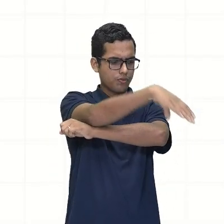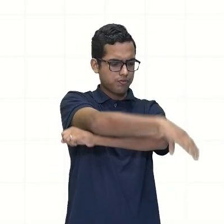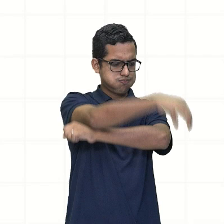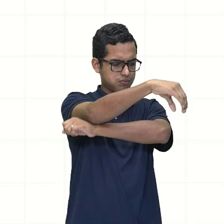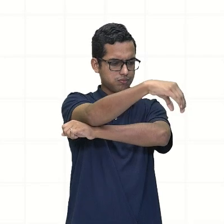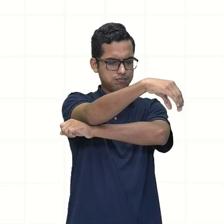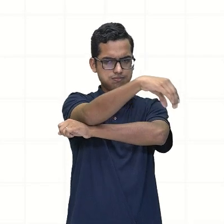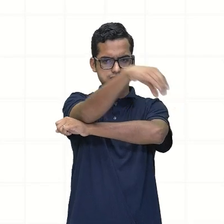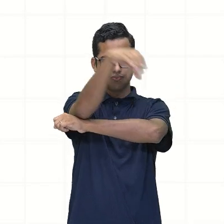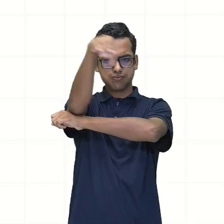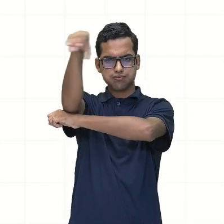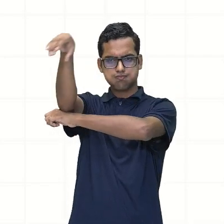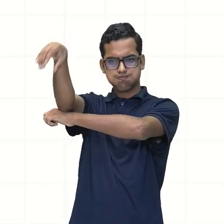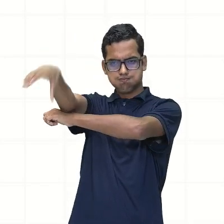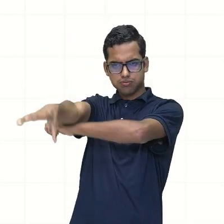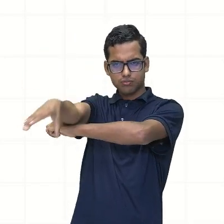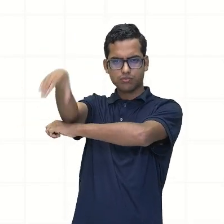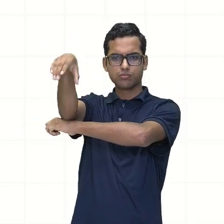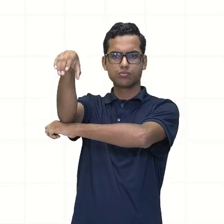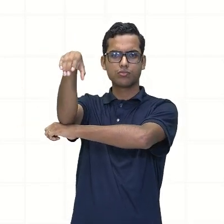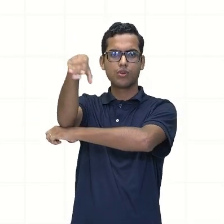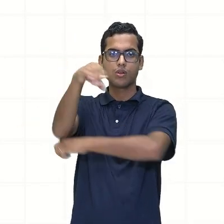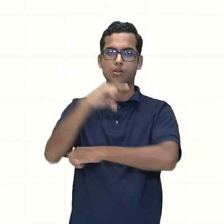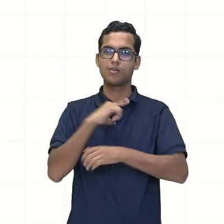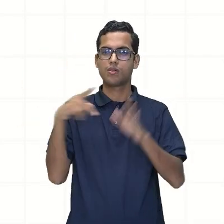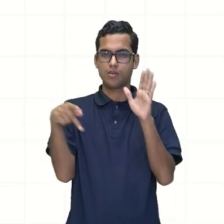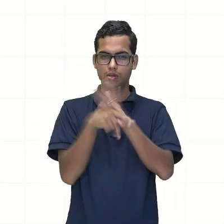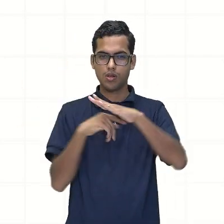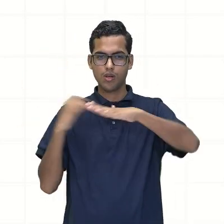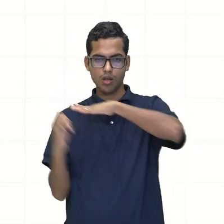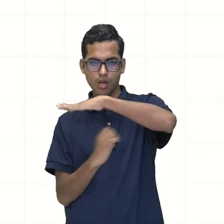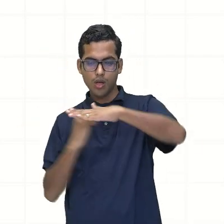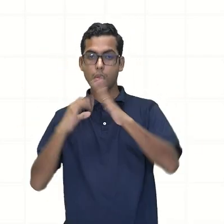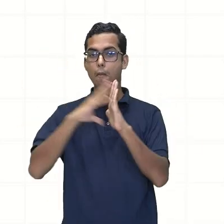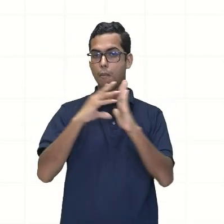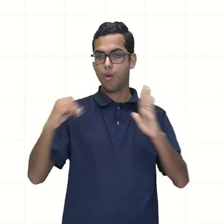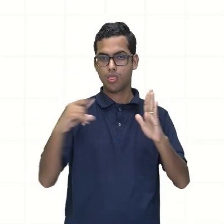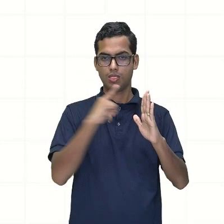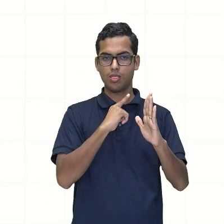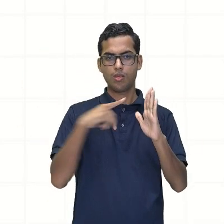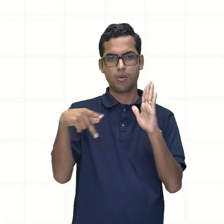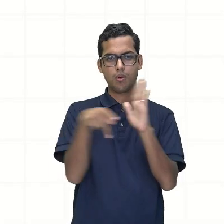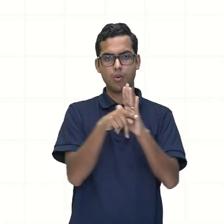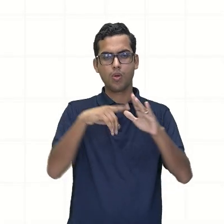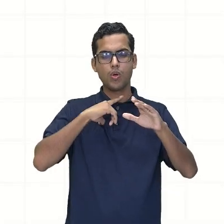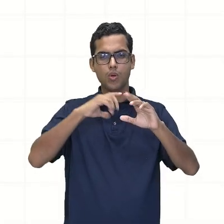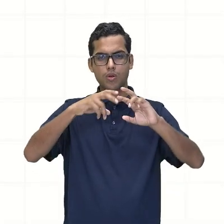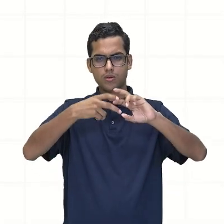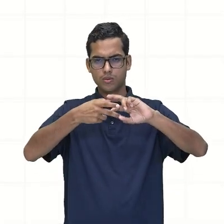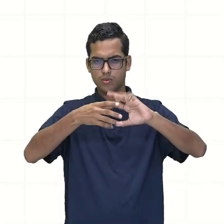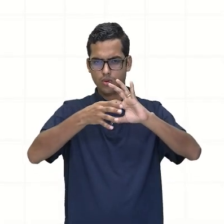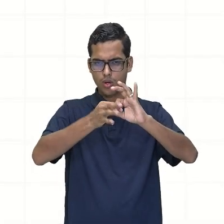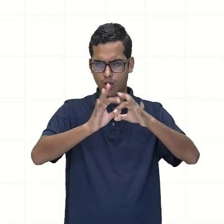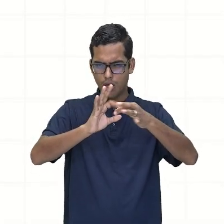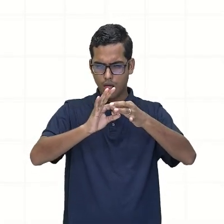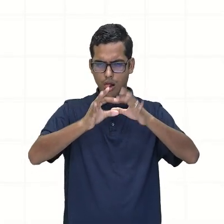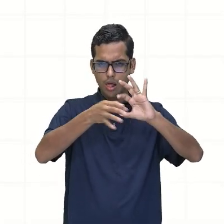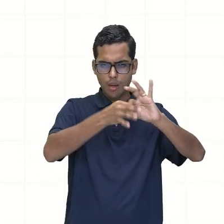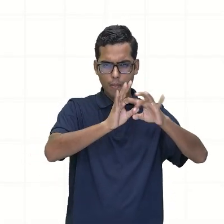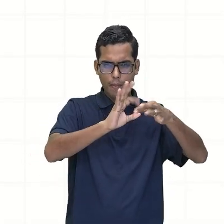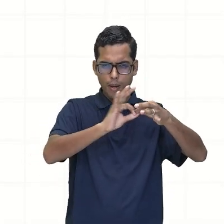de guindaste apresentado, essa empresa recomenda que o ângulo formado entre as correntes, destacado em verde na